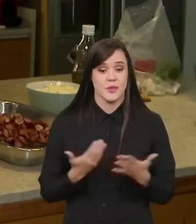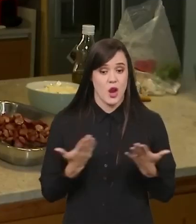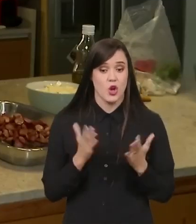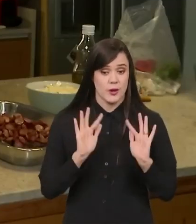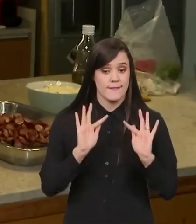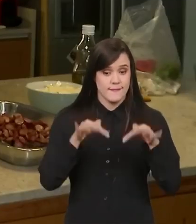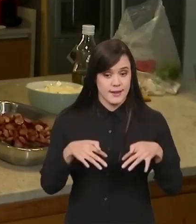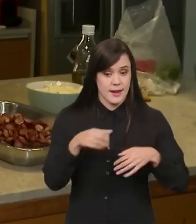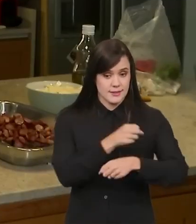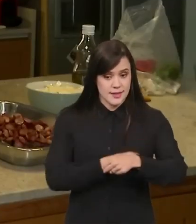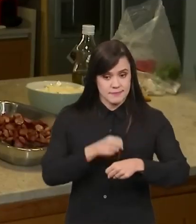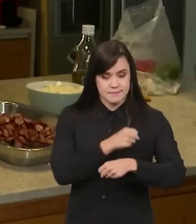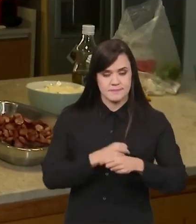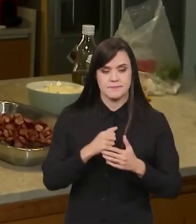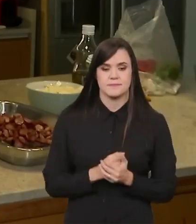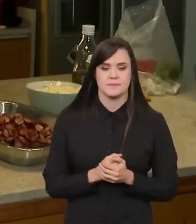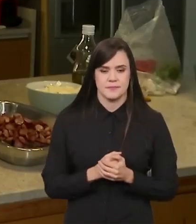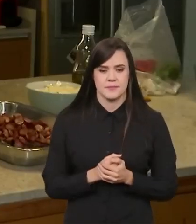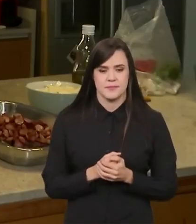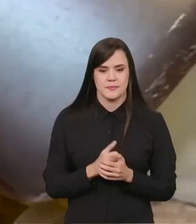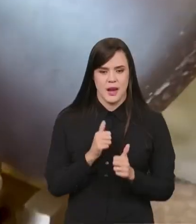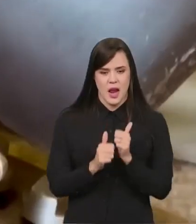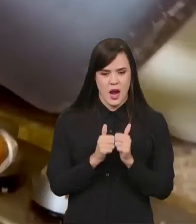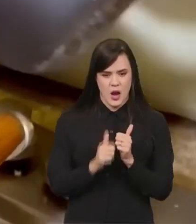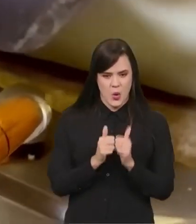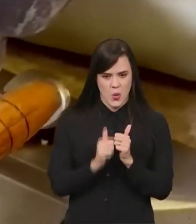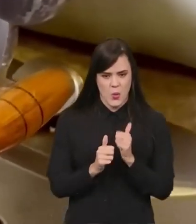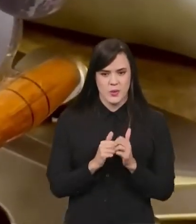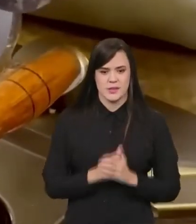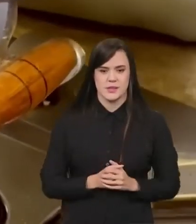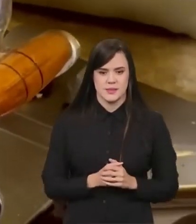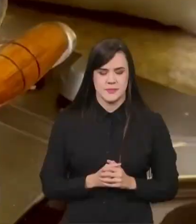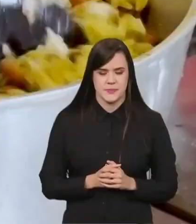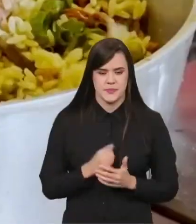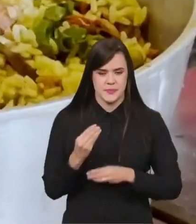finalizar o baião de 8.